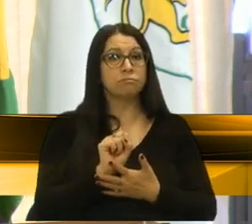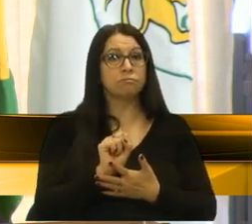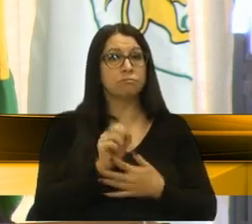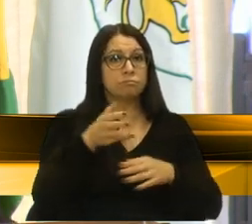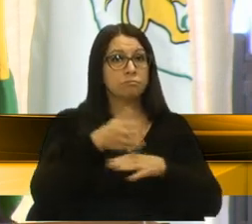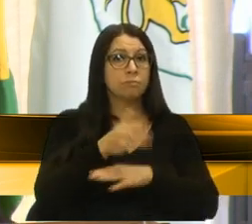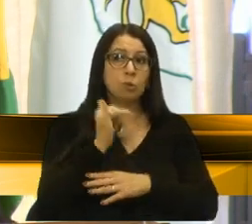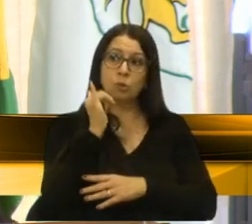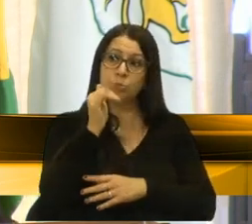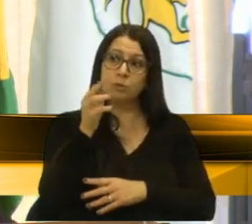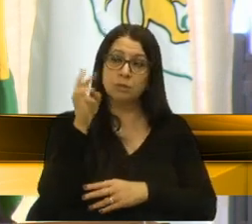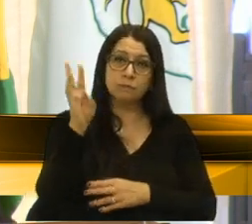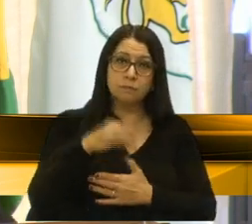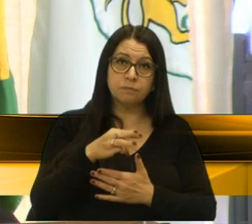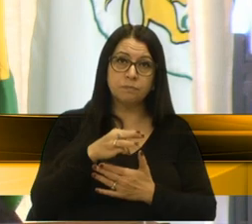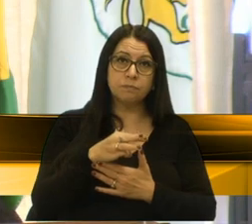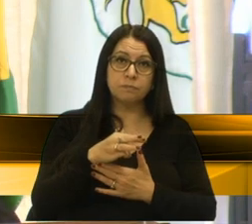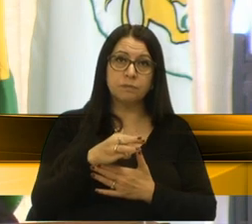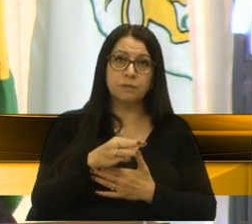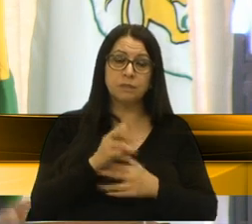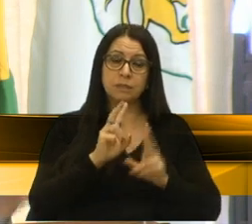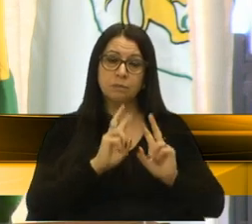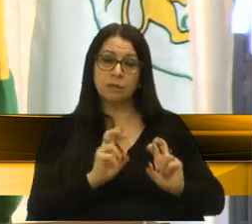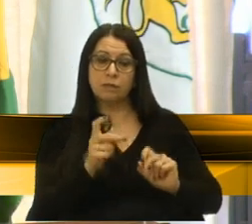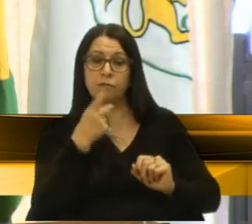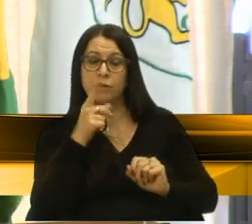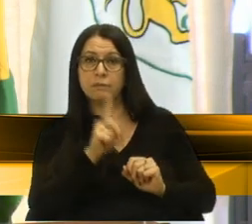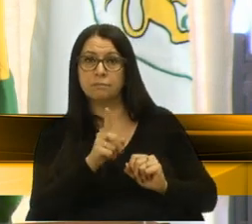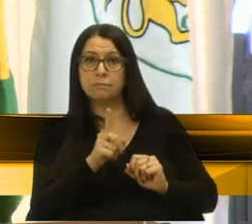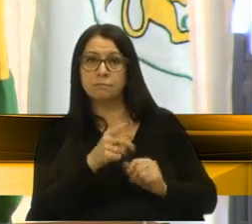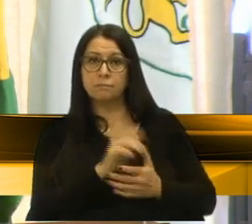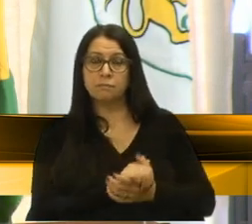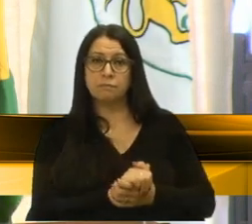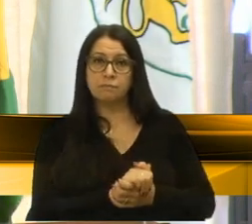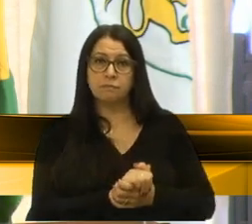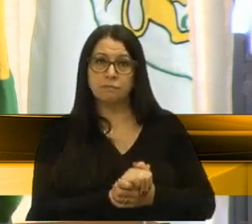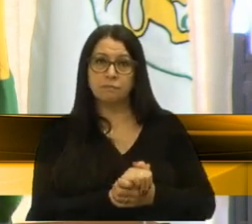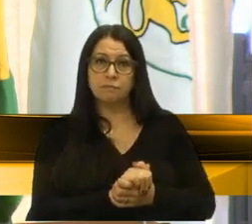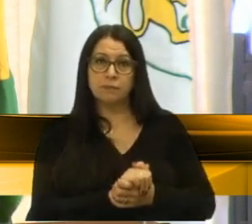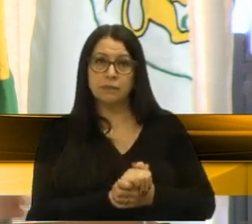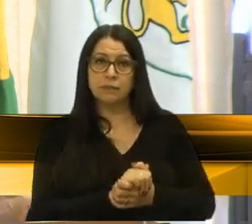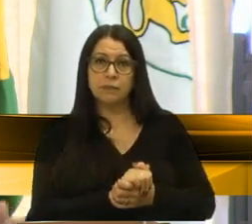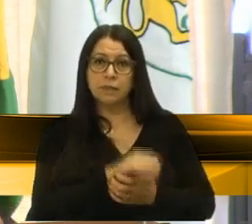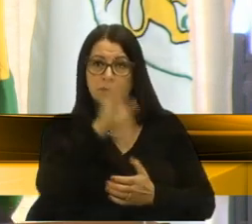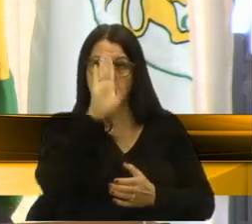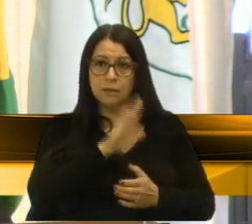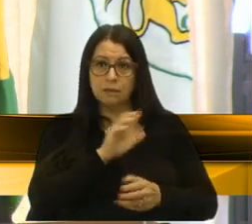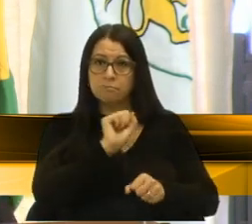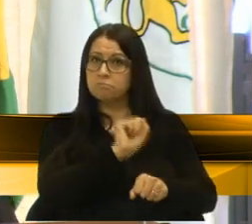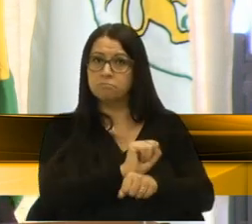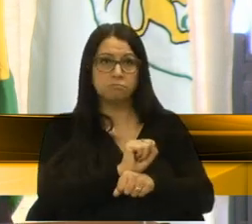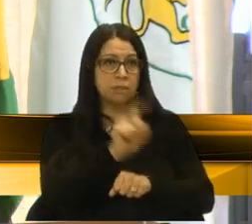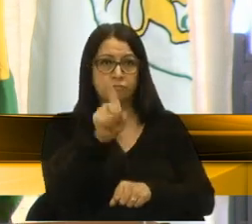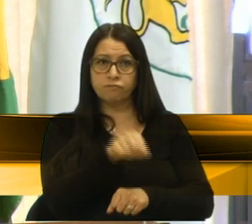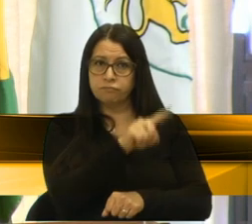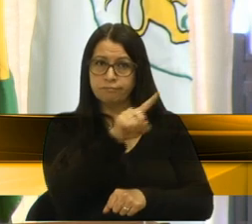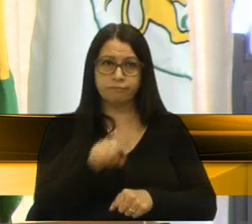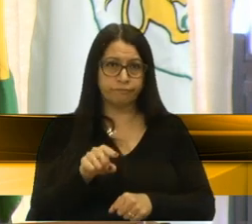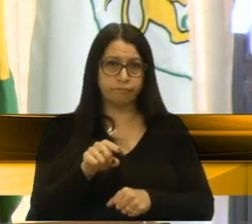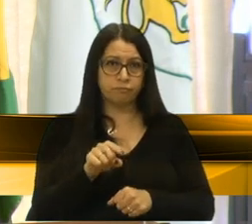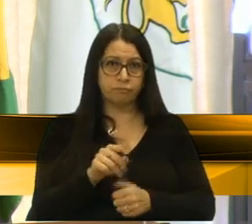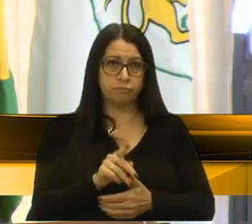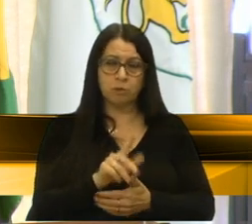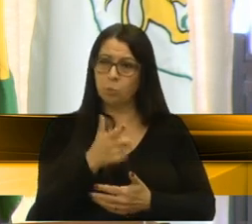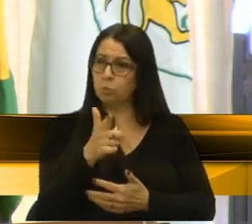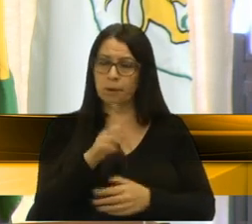ônibus da Visate e o cobrador simplesmente diz para ele: as gratuidades foram suspensas.